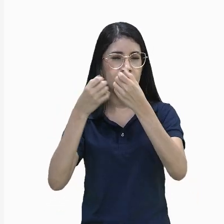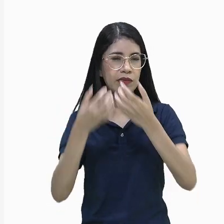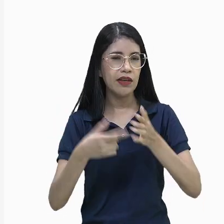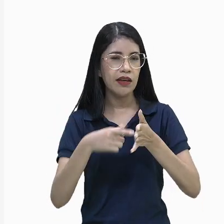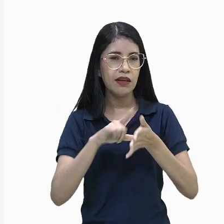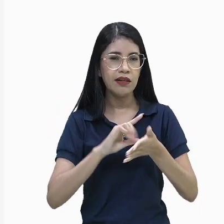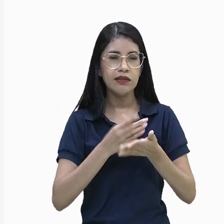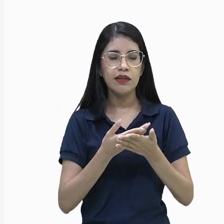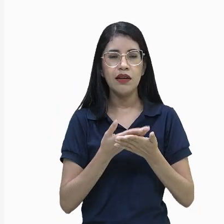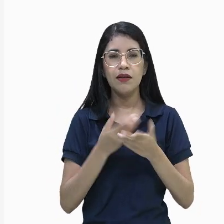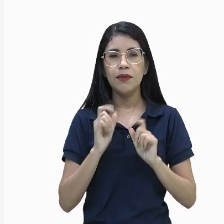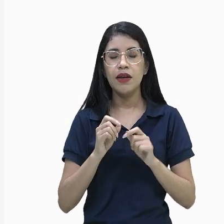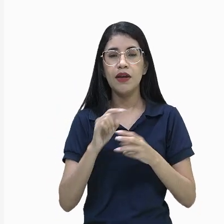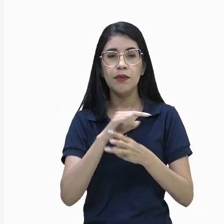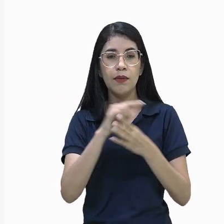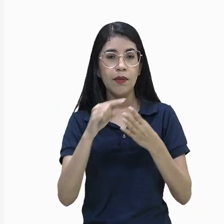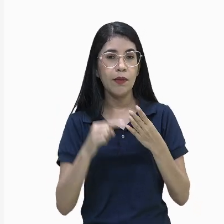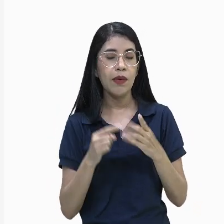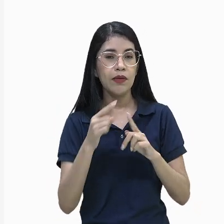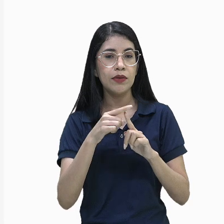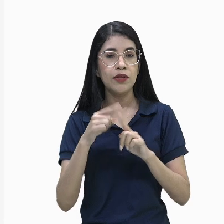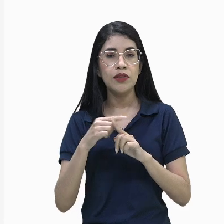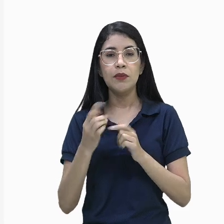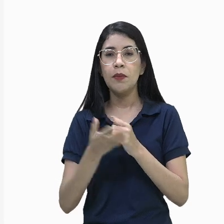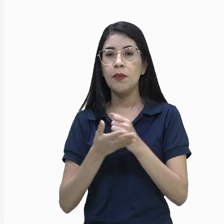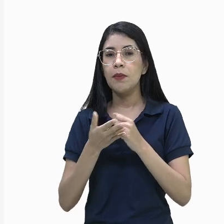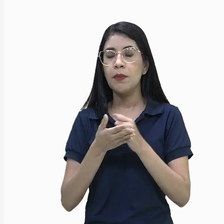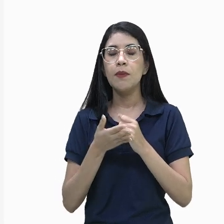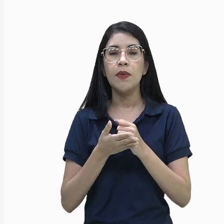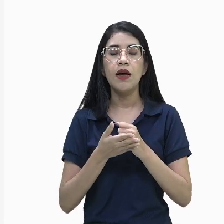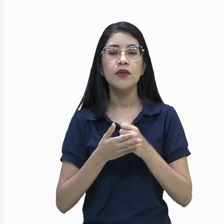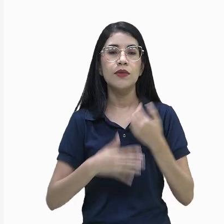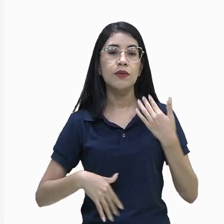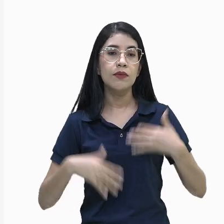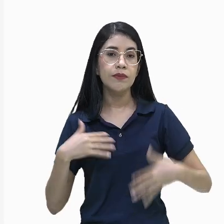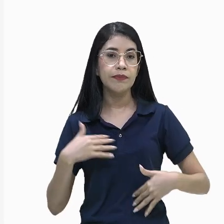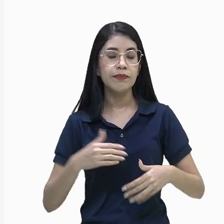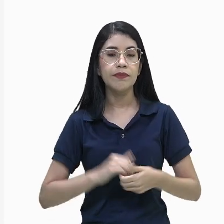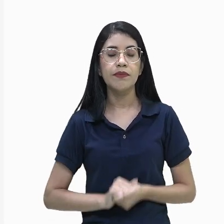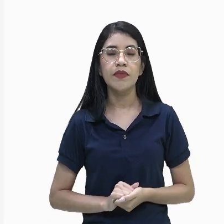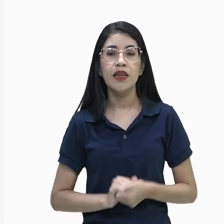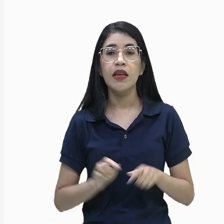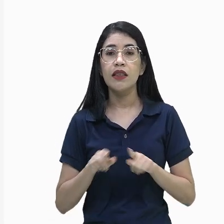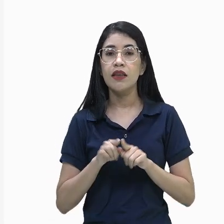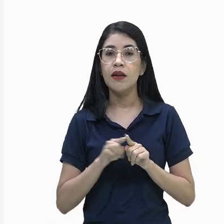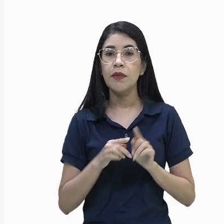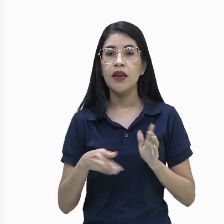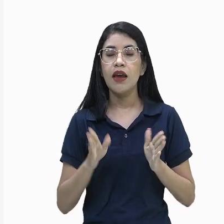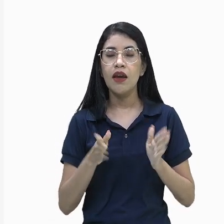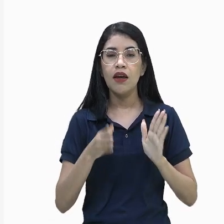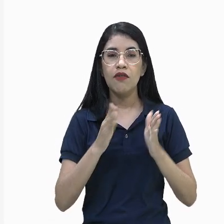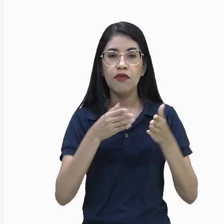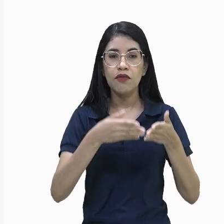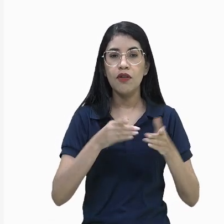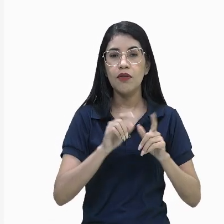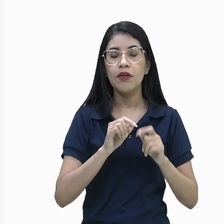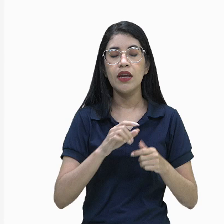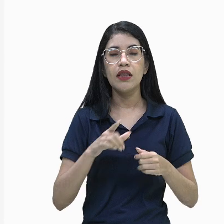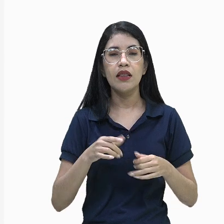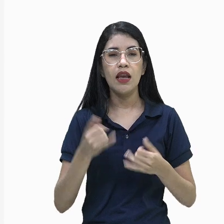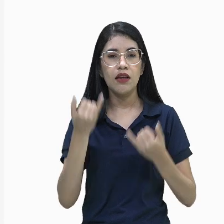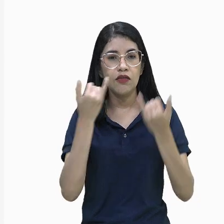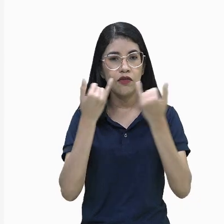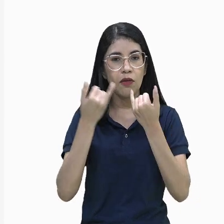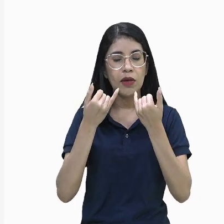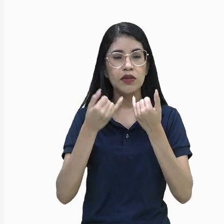é um dos 4 tipos fundamentais de tecidos do corpo humano e é especializado em receber, processar